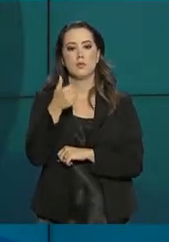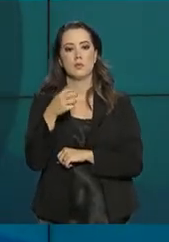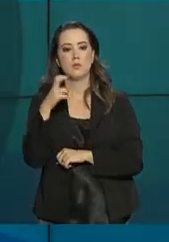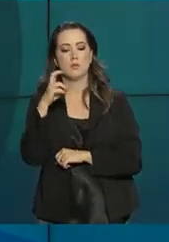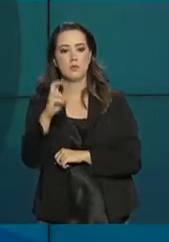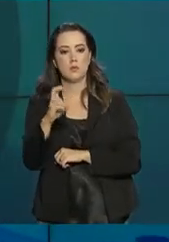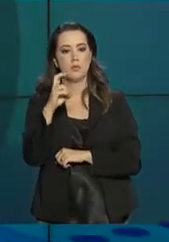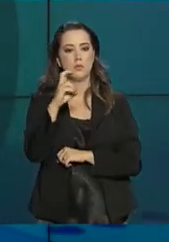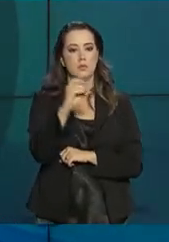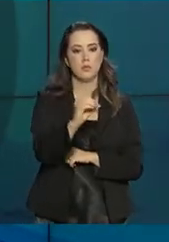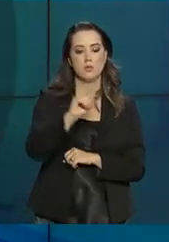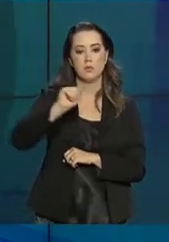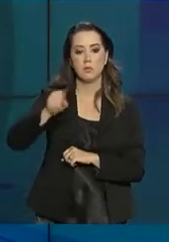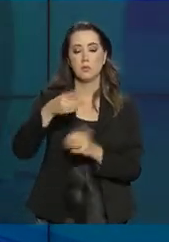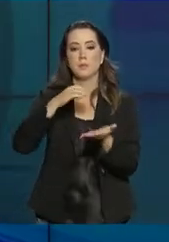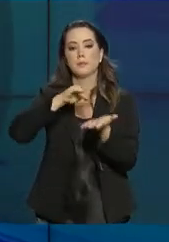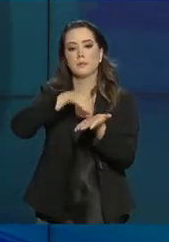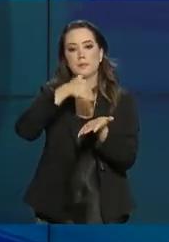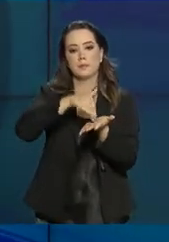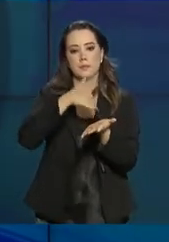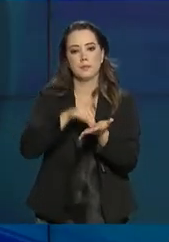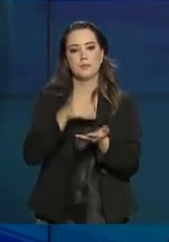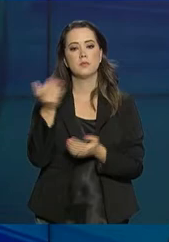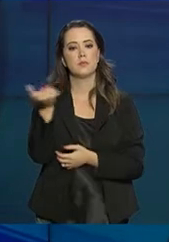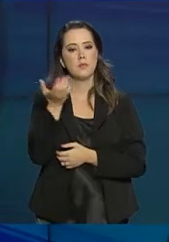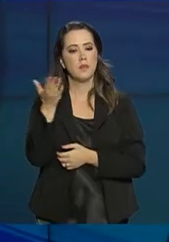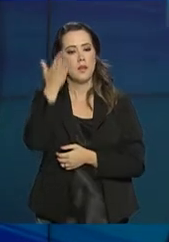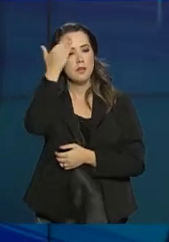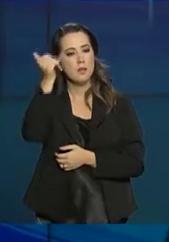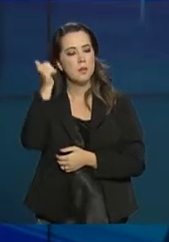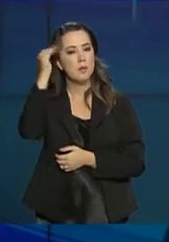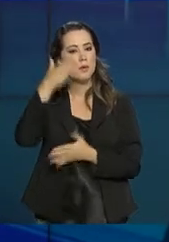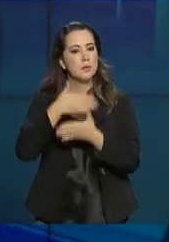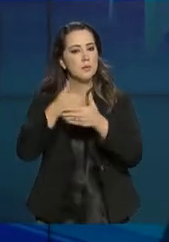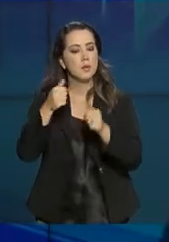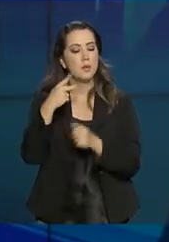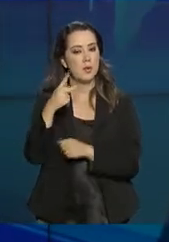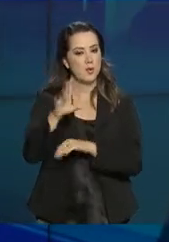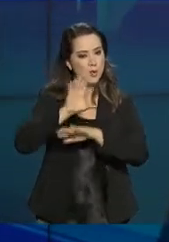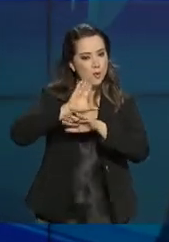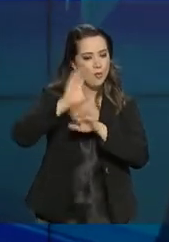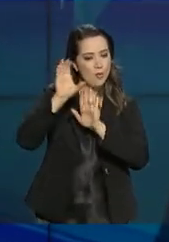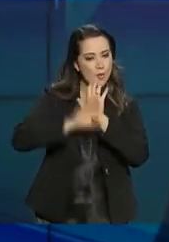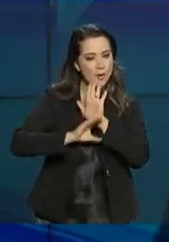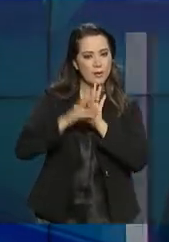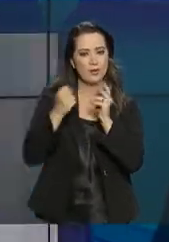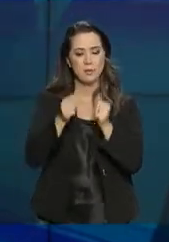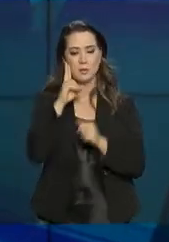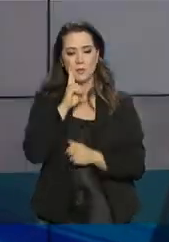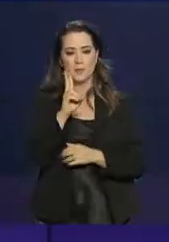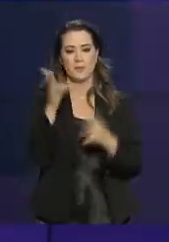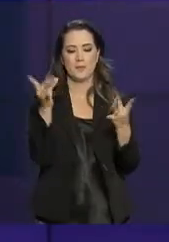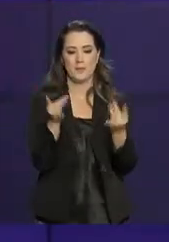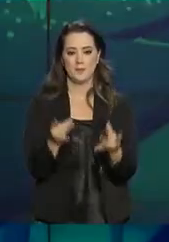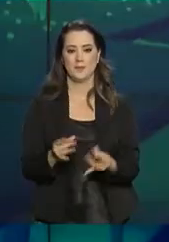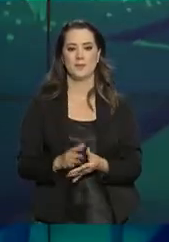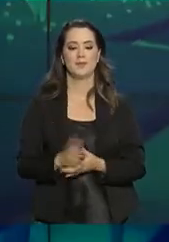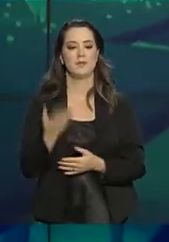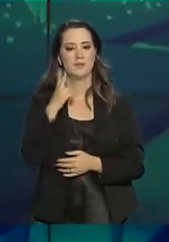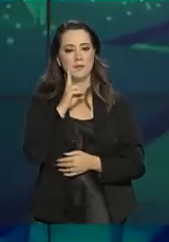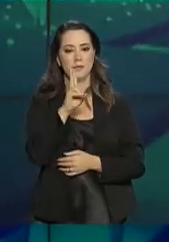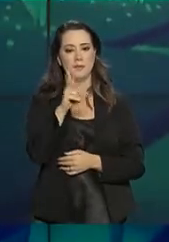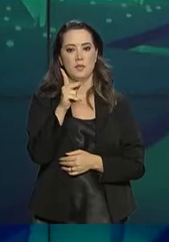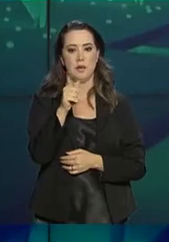recebeu quase 550 mil matrículas quer saber mais e melhorar o seu currículo vamos conhecer os detalhes desse serviço na